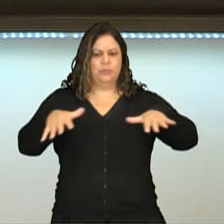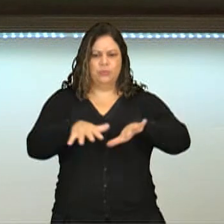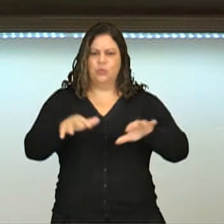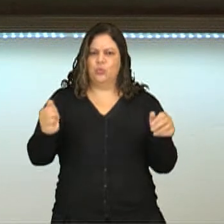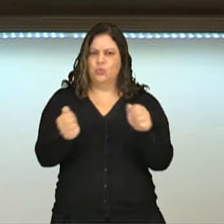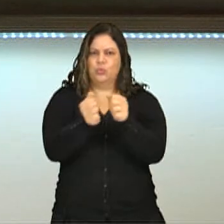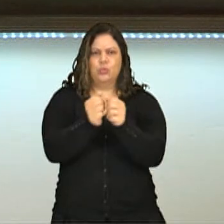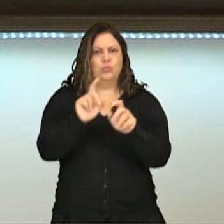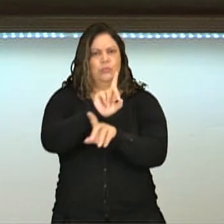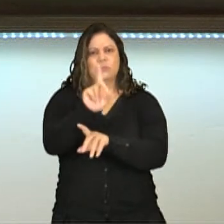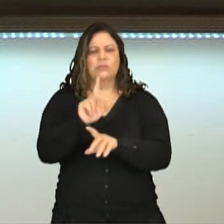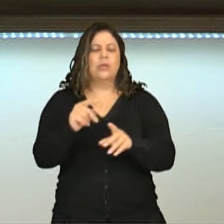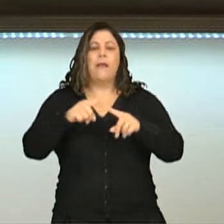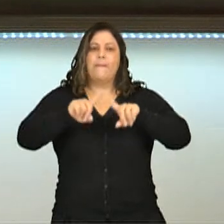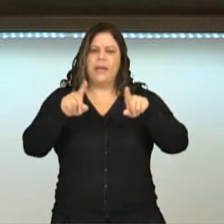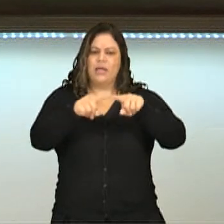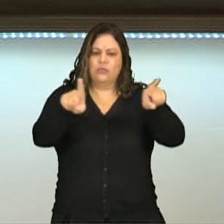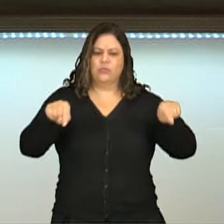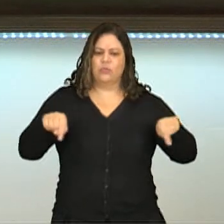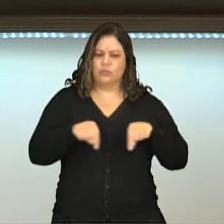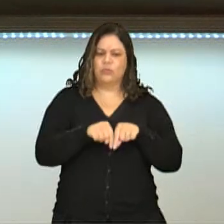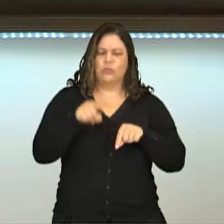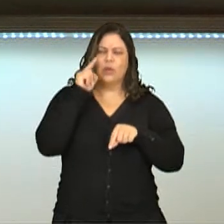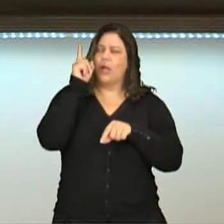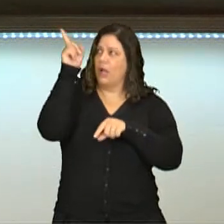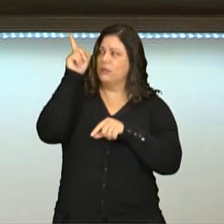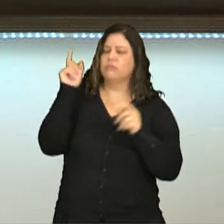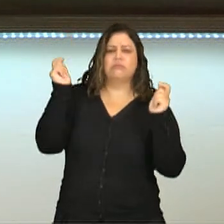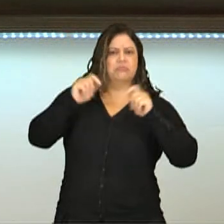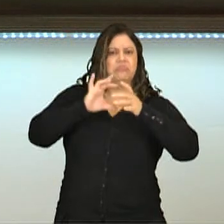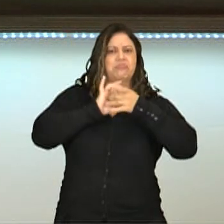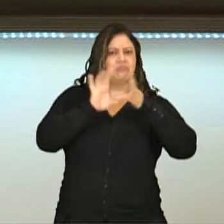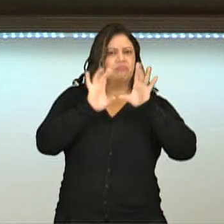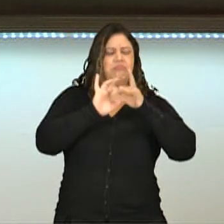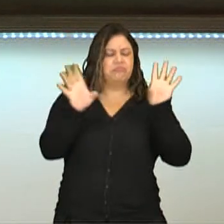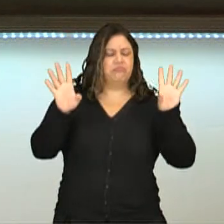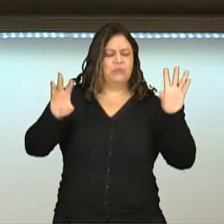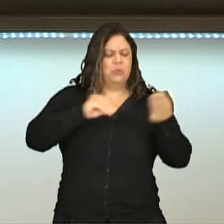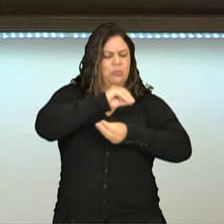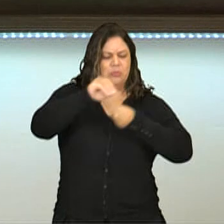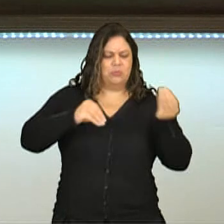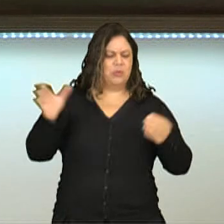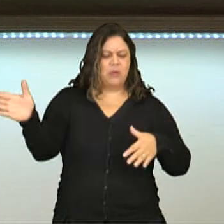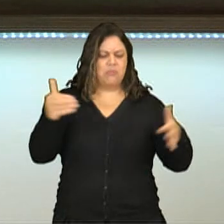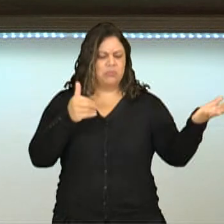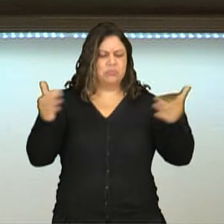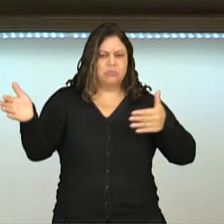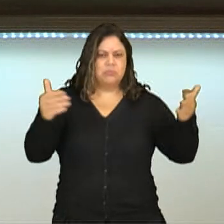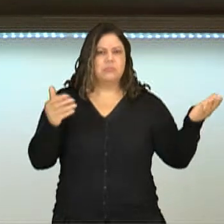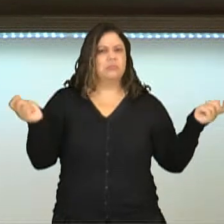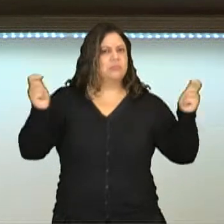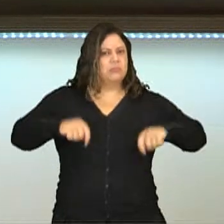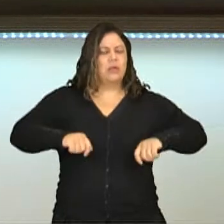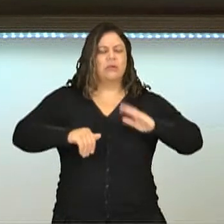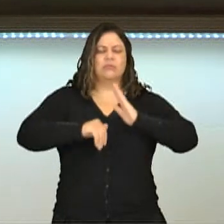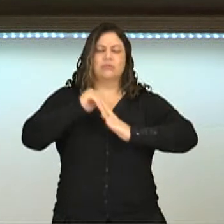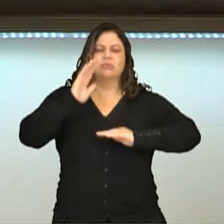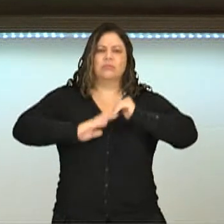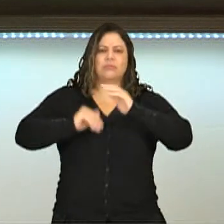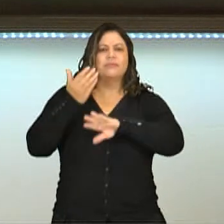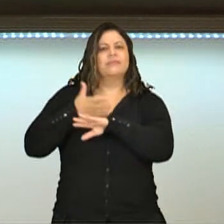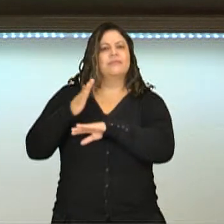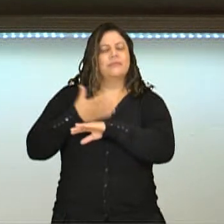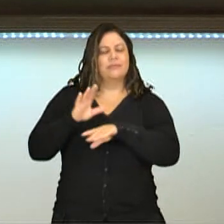espaço, porém esse clube permitia que tanto os brancos como os negros ingressassem e praticassem ali essa forma de